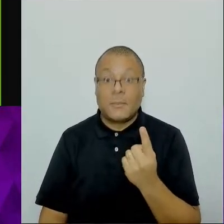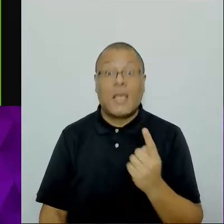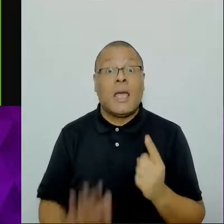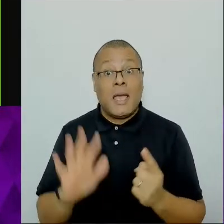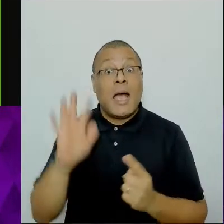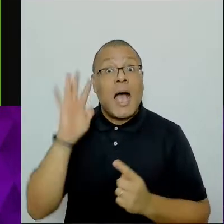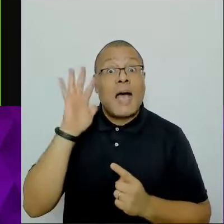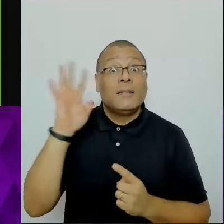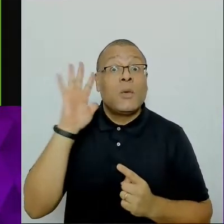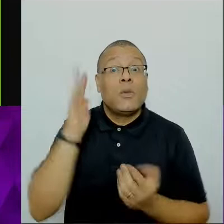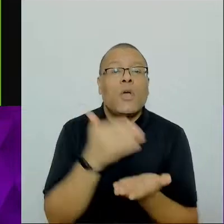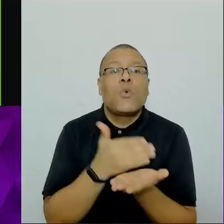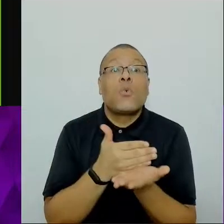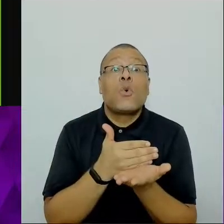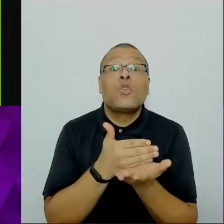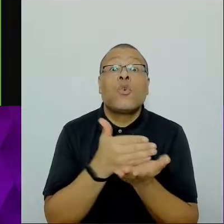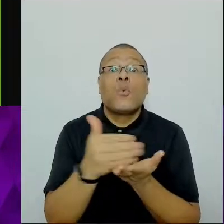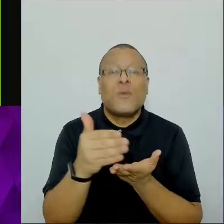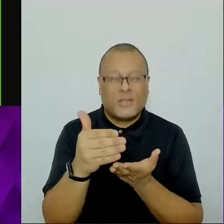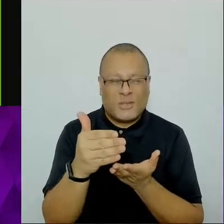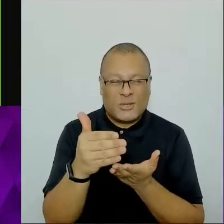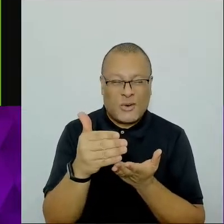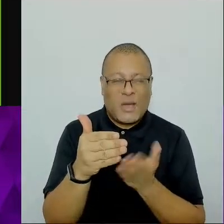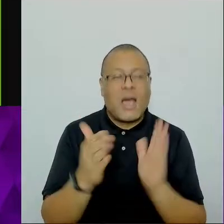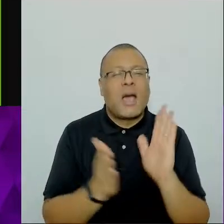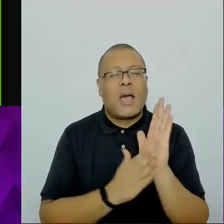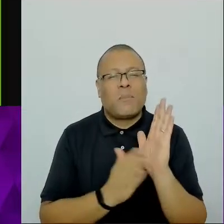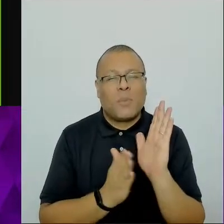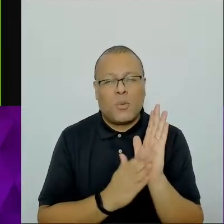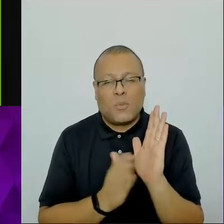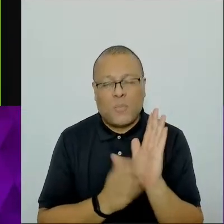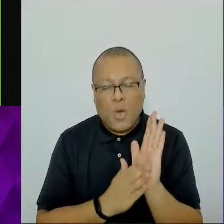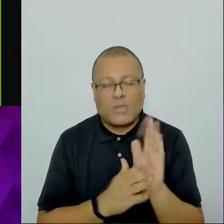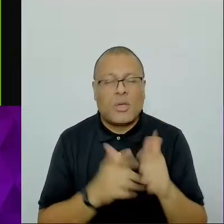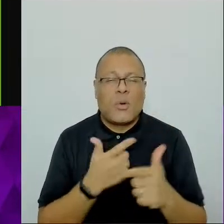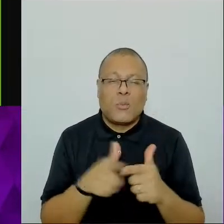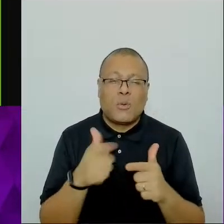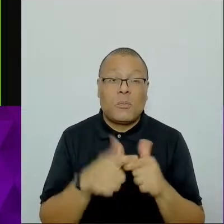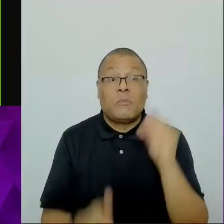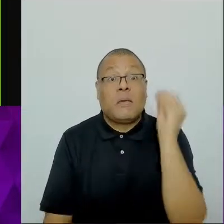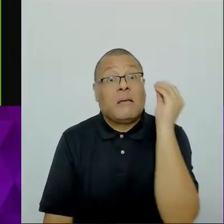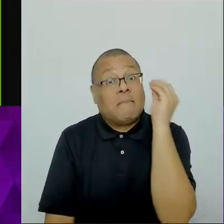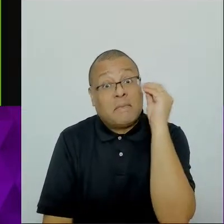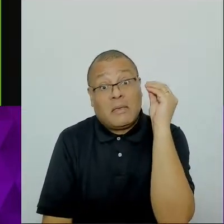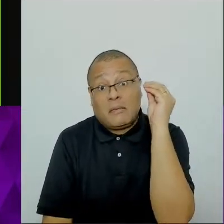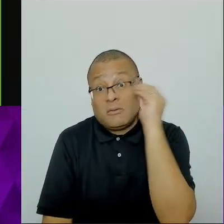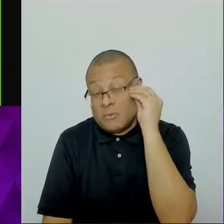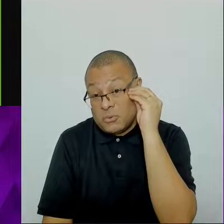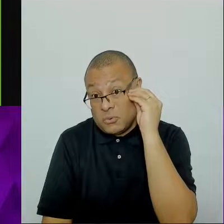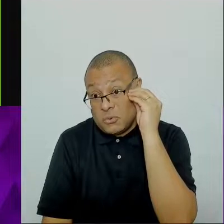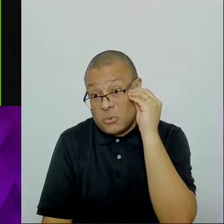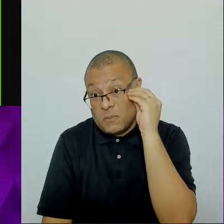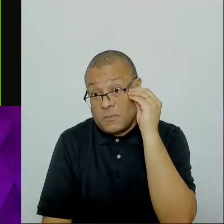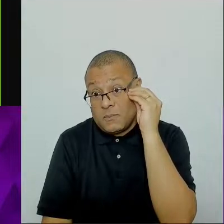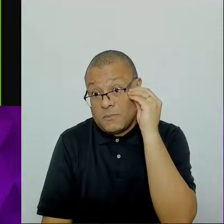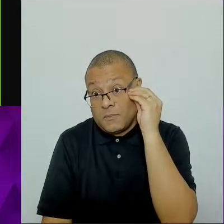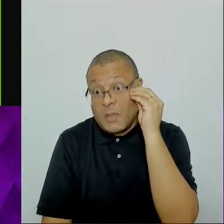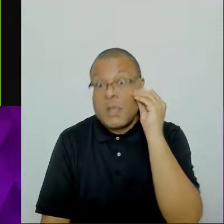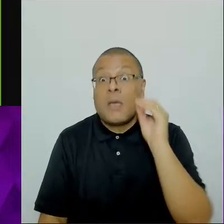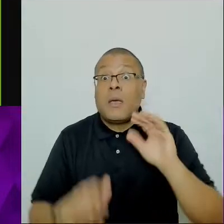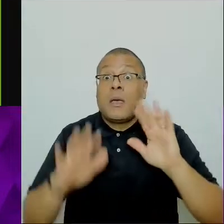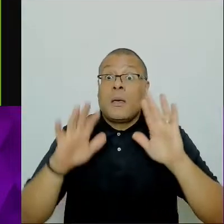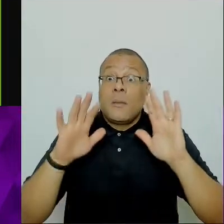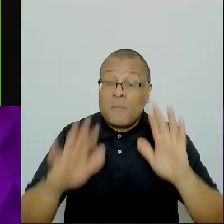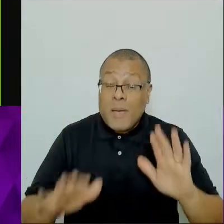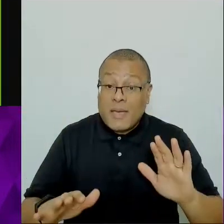como surgiu a ideia, qual que é a proposta, qual que é a dor que ele tentou sanar quando ele criou, mas vamos trazer para um